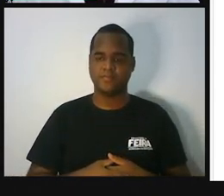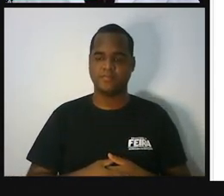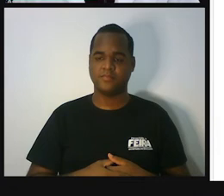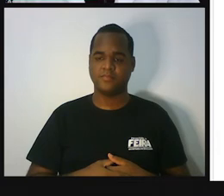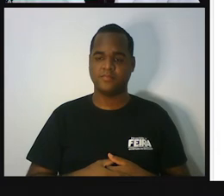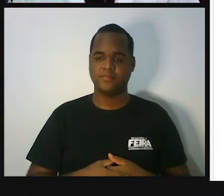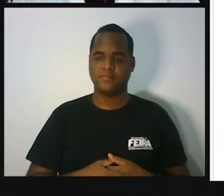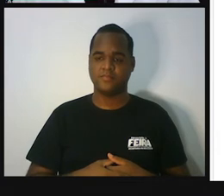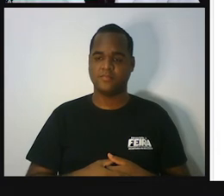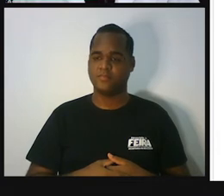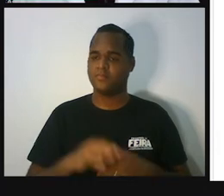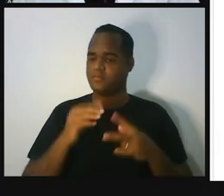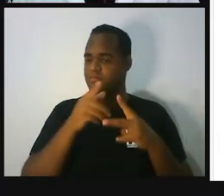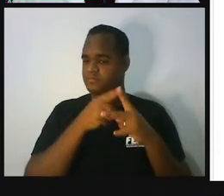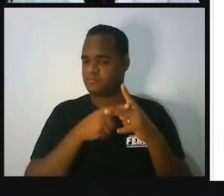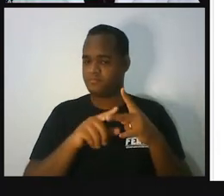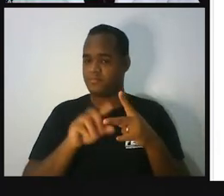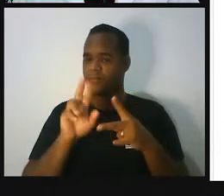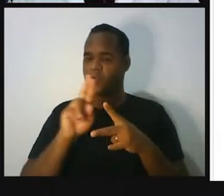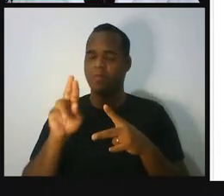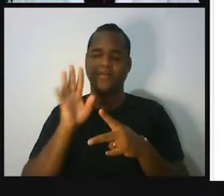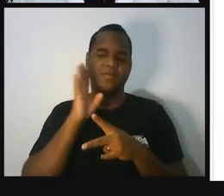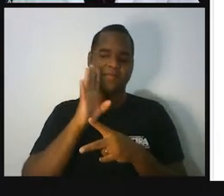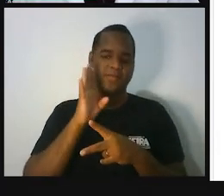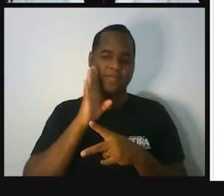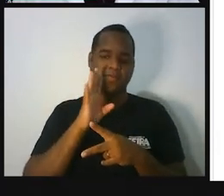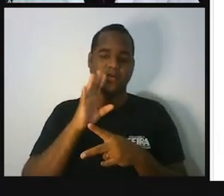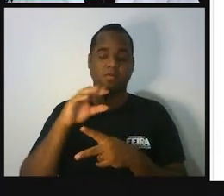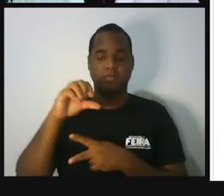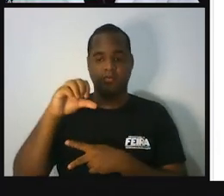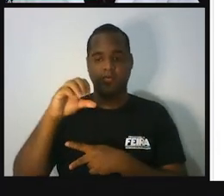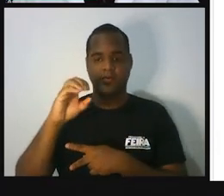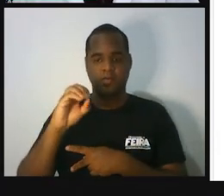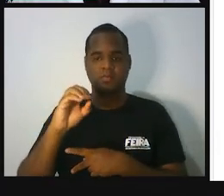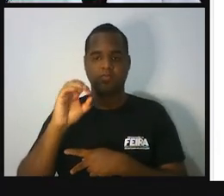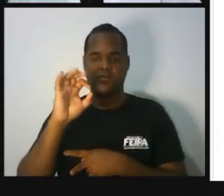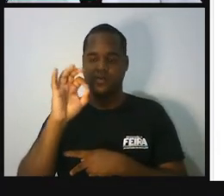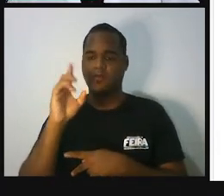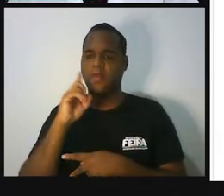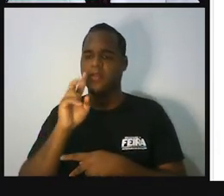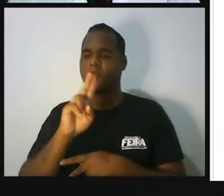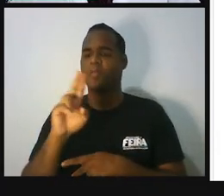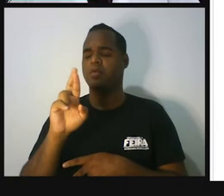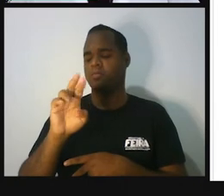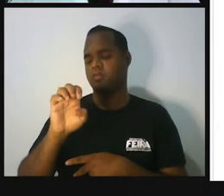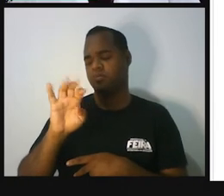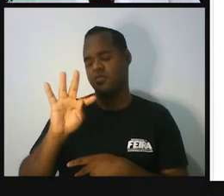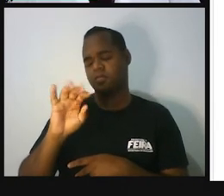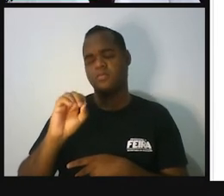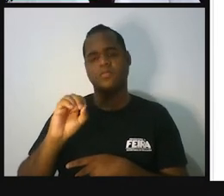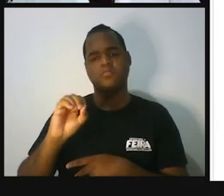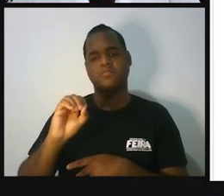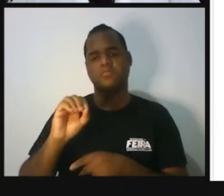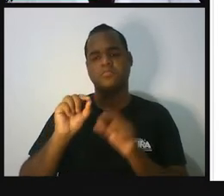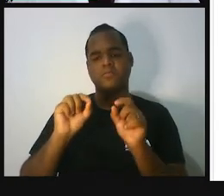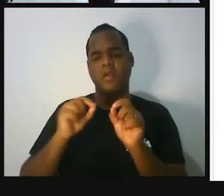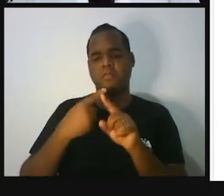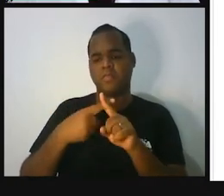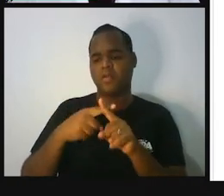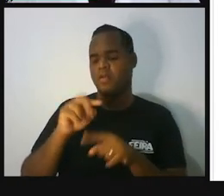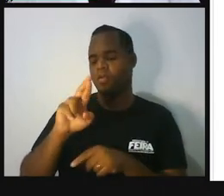e esse ângulo ele recebe o nome vacona ele é chamado de ângulo reto porque ângulo